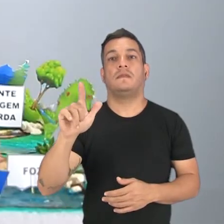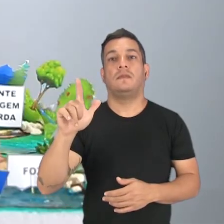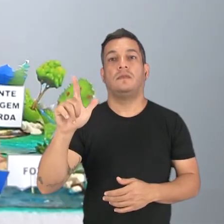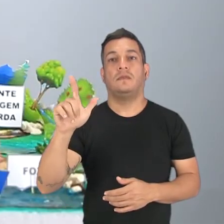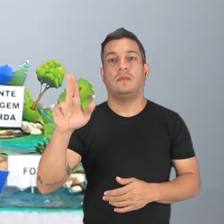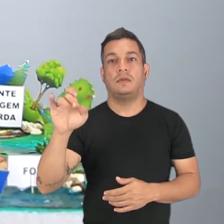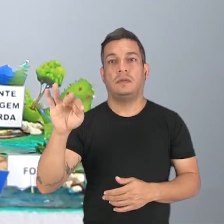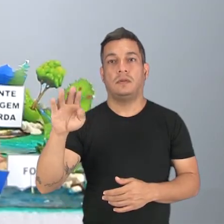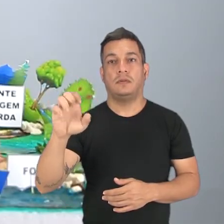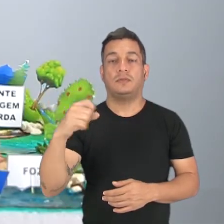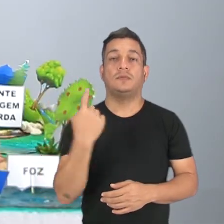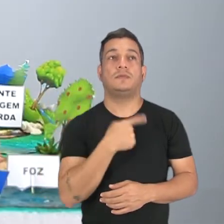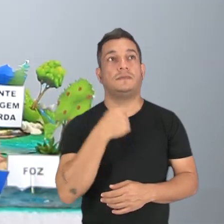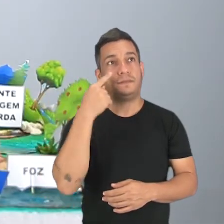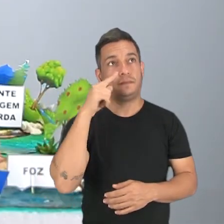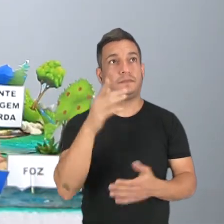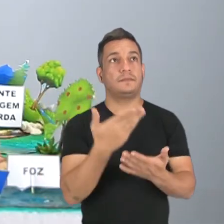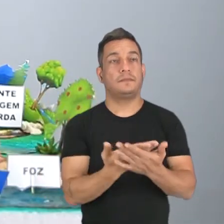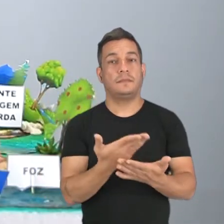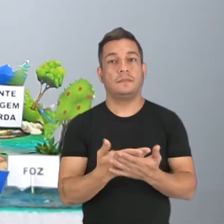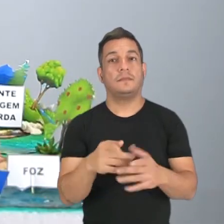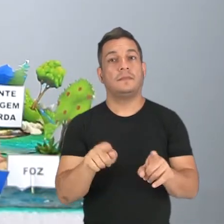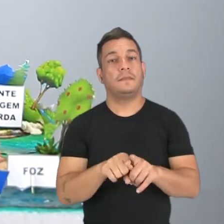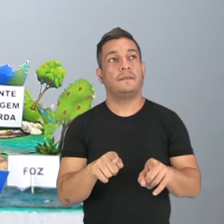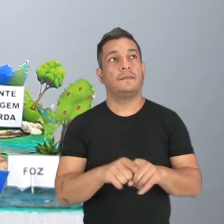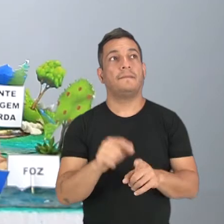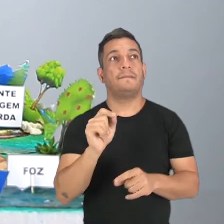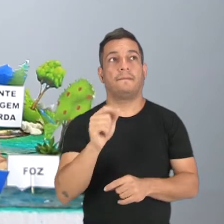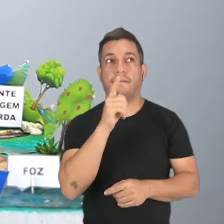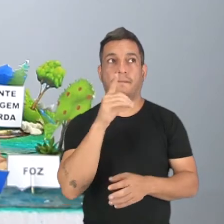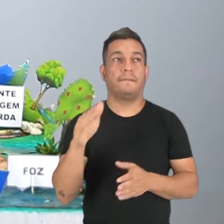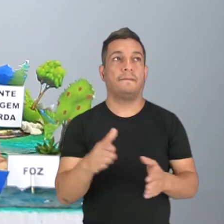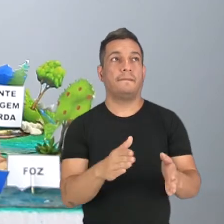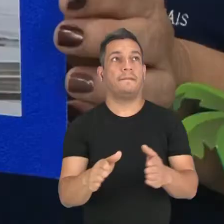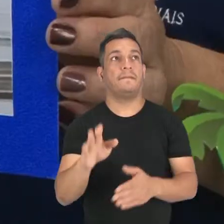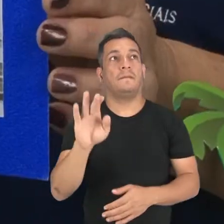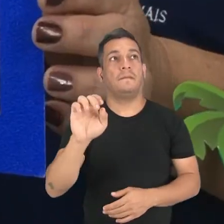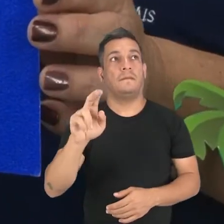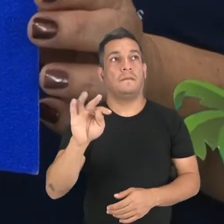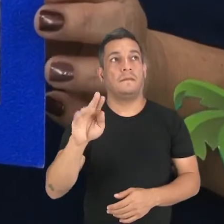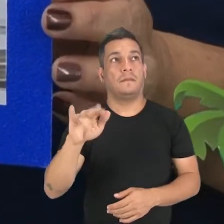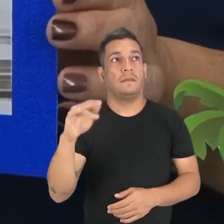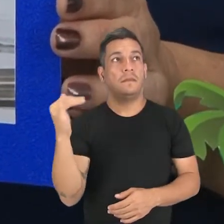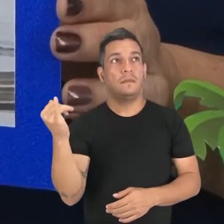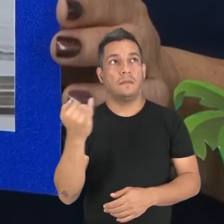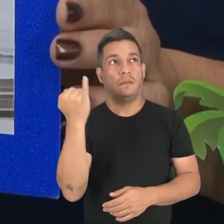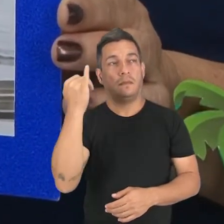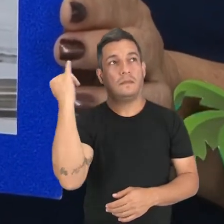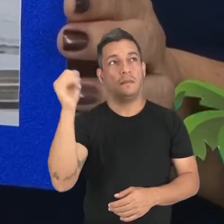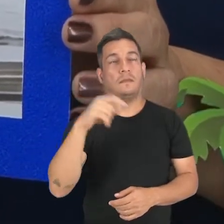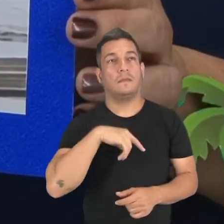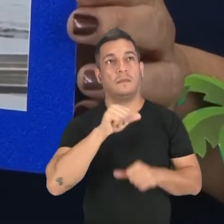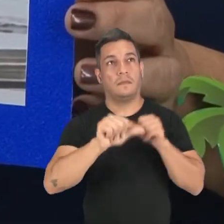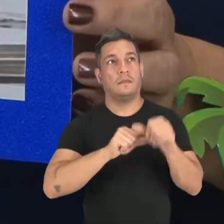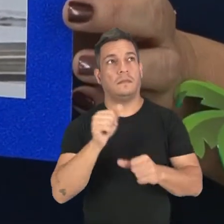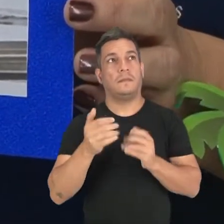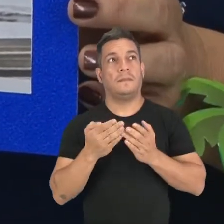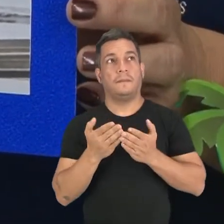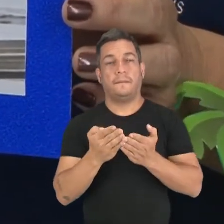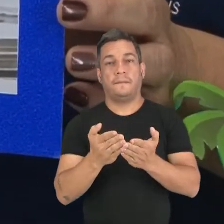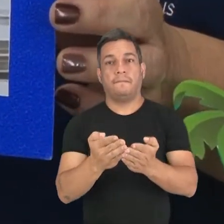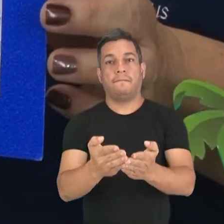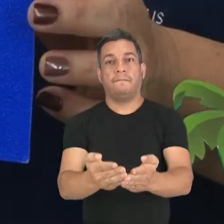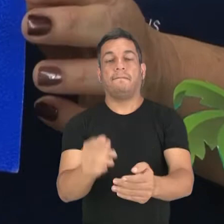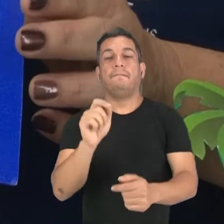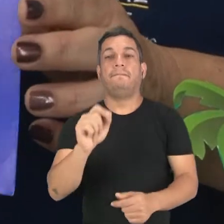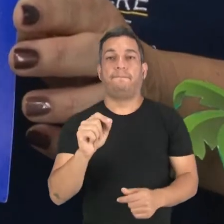vimos também, foi verdade, que os rios são úteis no transporte fluvial para o deslocamento de pessoas